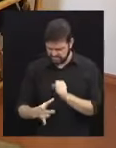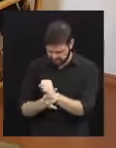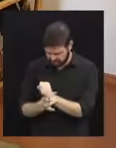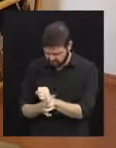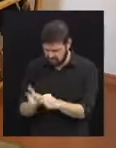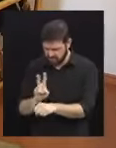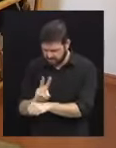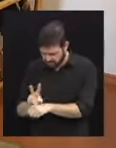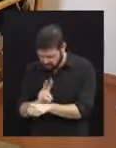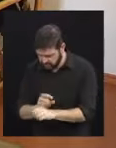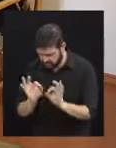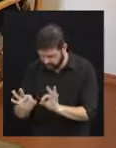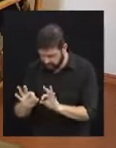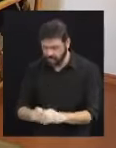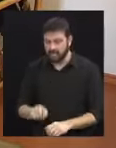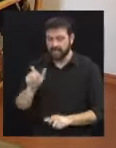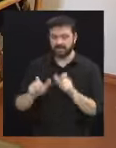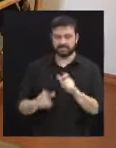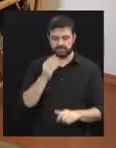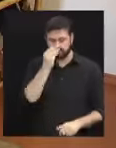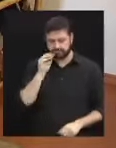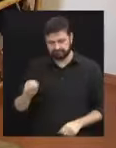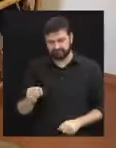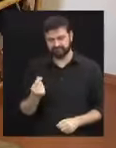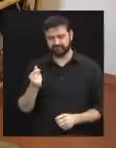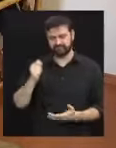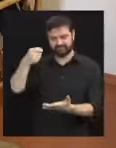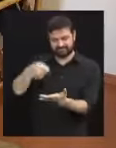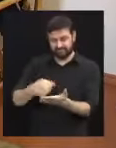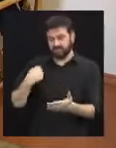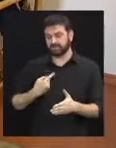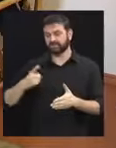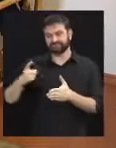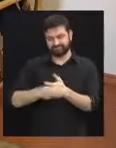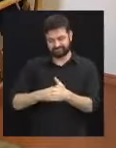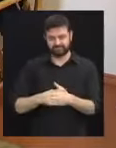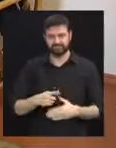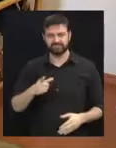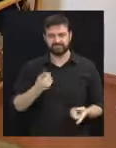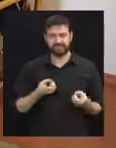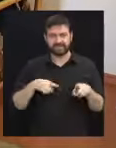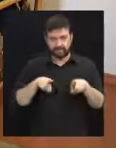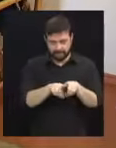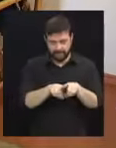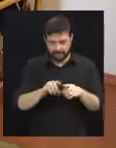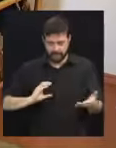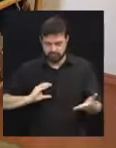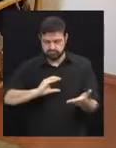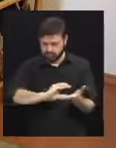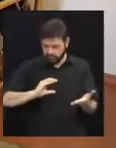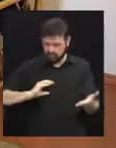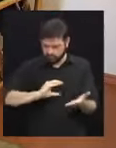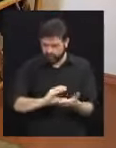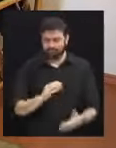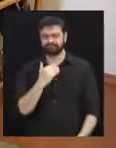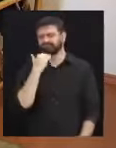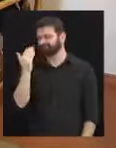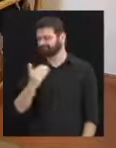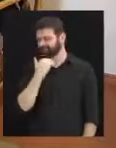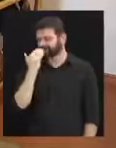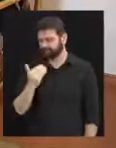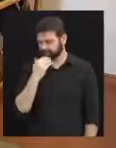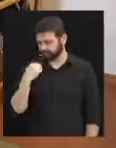isso vai diminuindo. E aí o que fica é a dívida pra gente. Vocês têm parceiros, né, fixos financeiros ou não? Não, ainda não. Nós não temos ainda. Existe